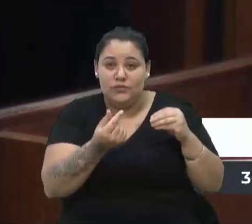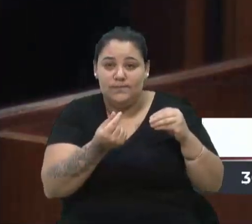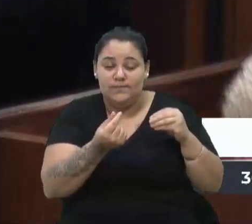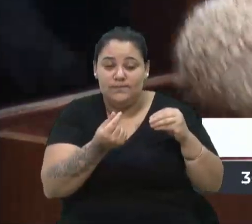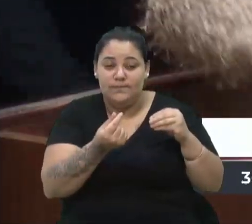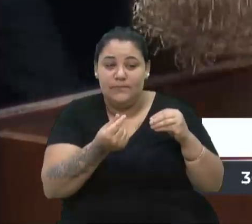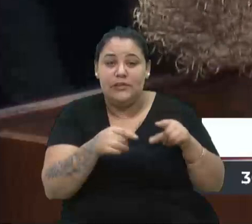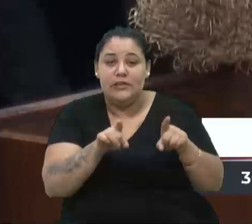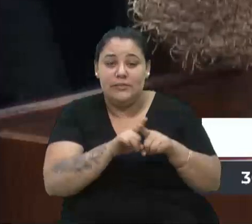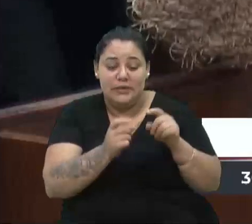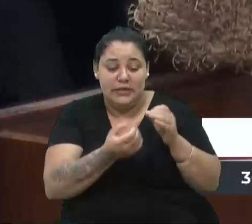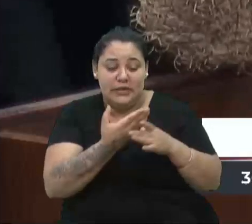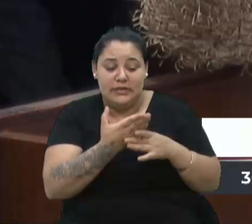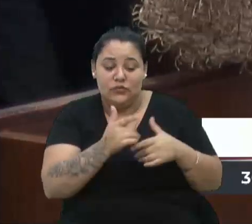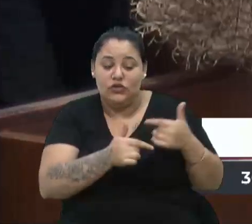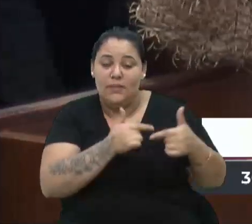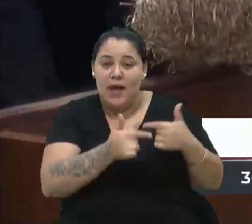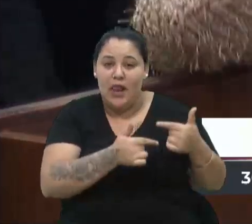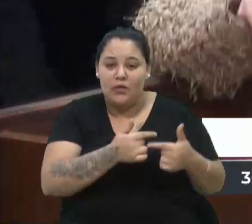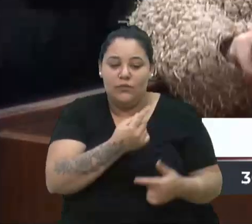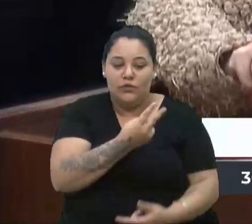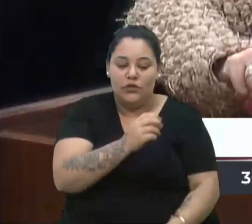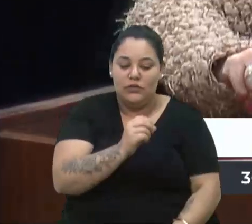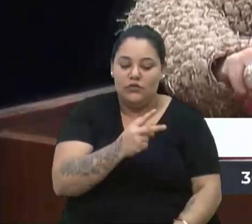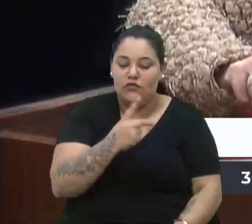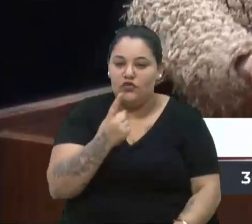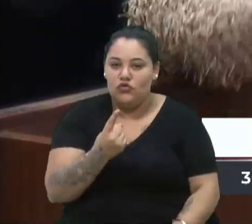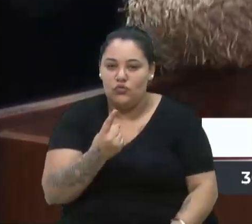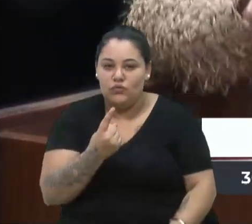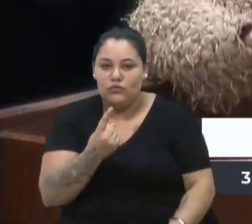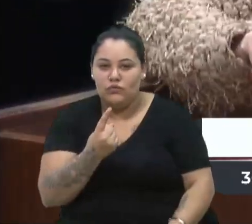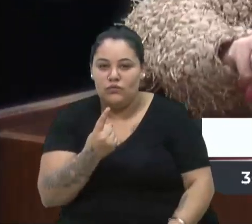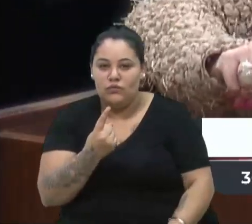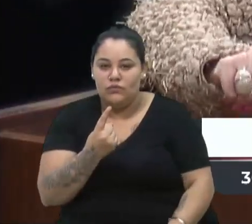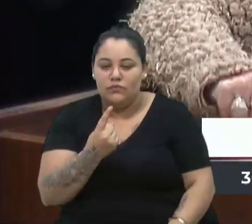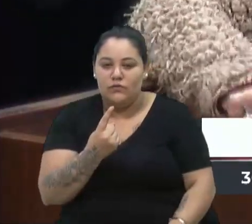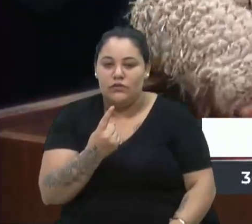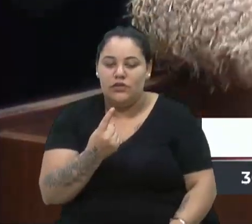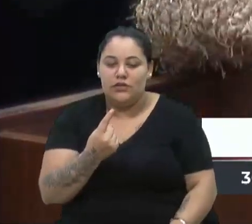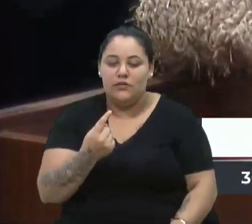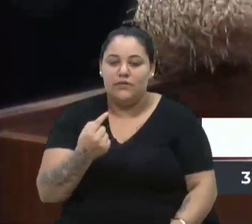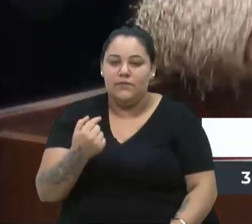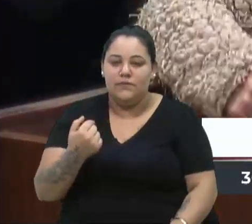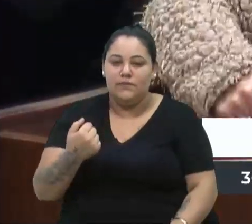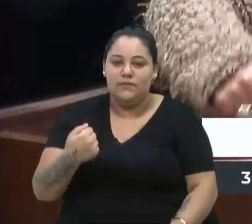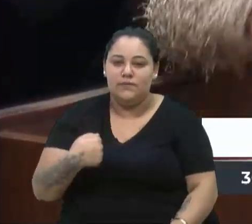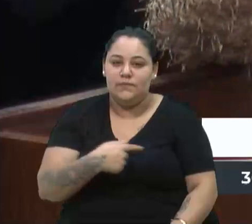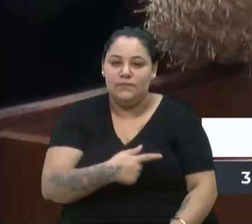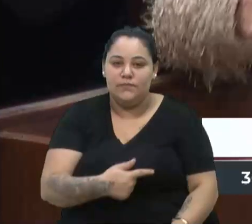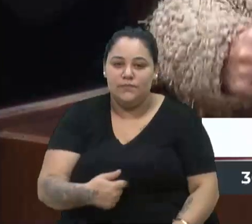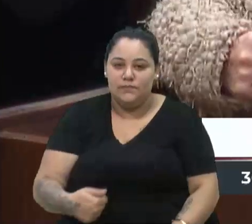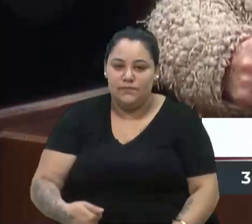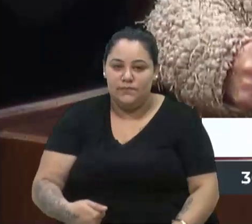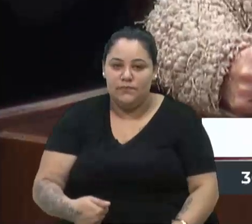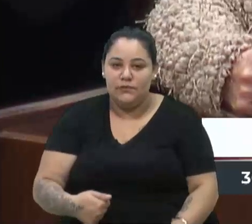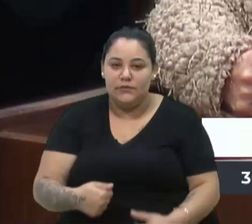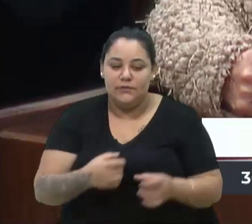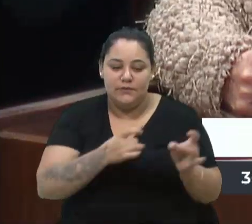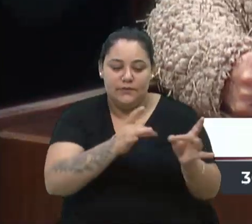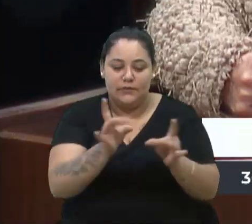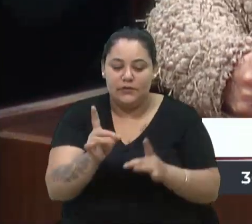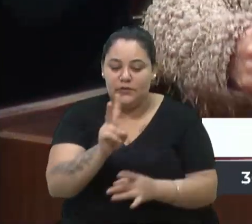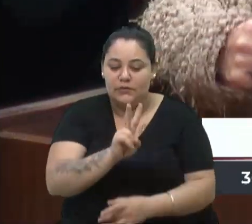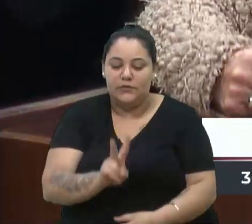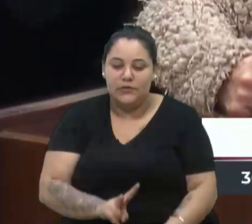emprego. Em 2021, a China vendeu para a Venezuela mais de 2 bilhões de